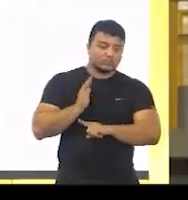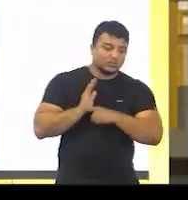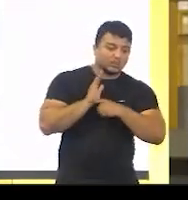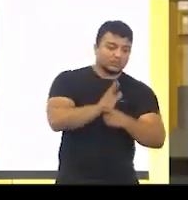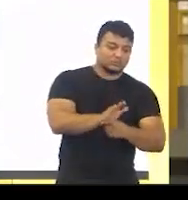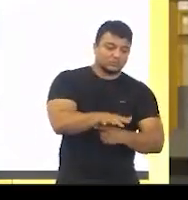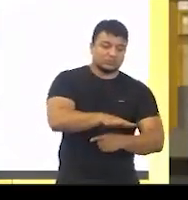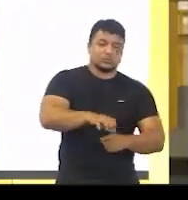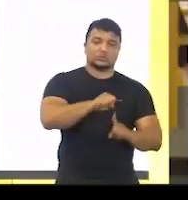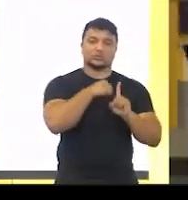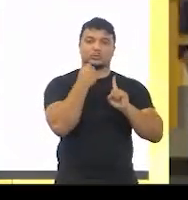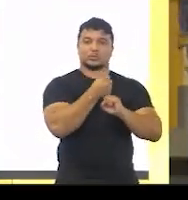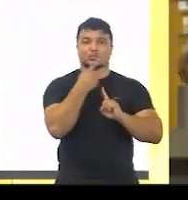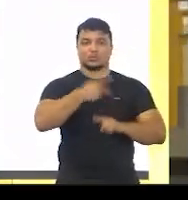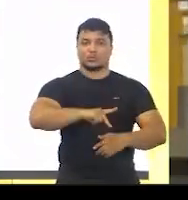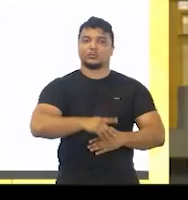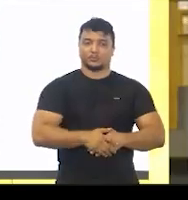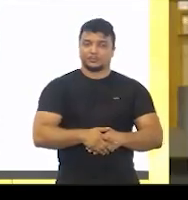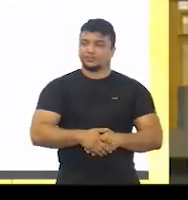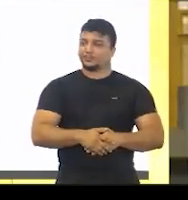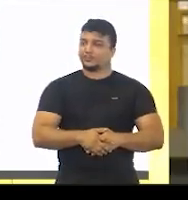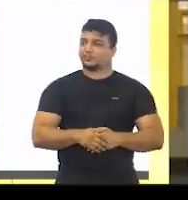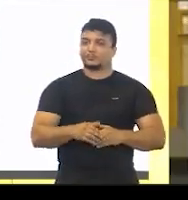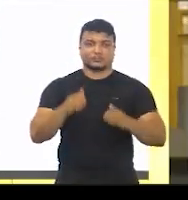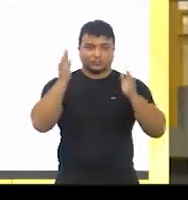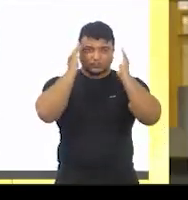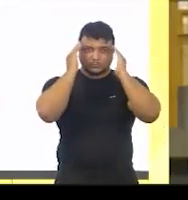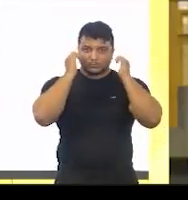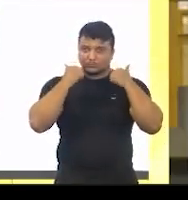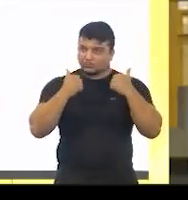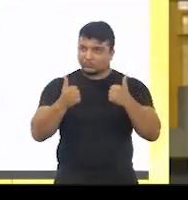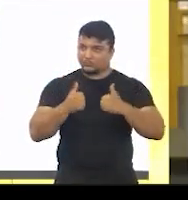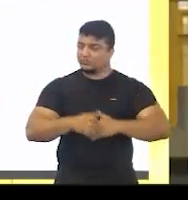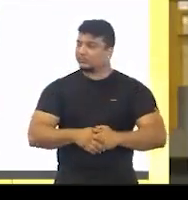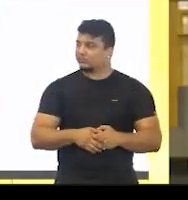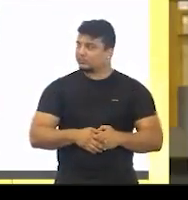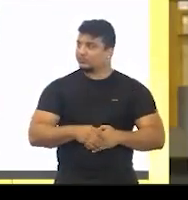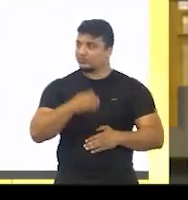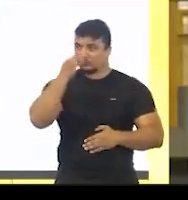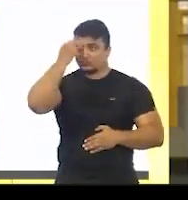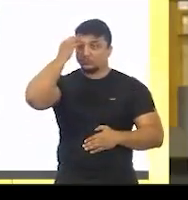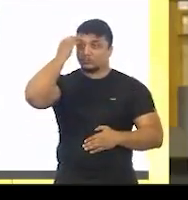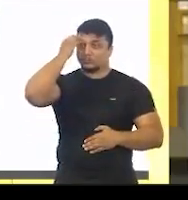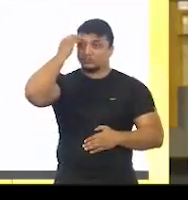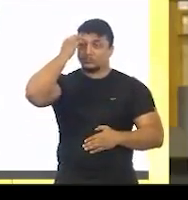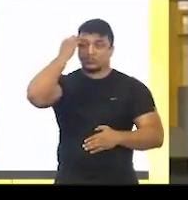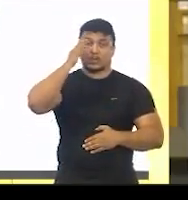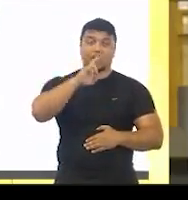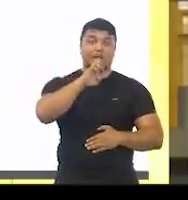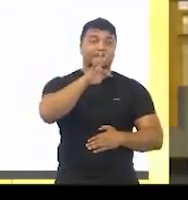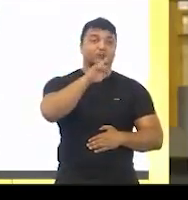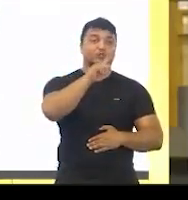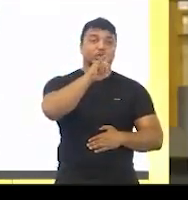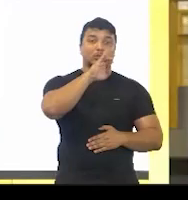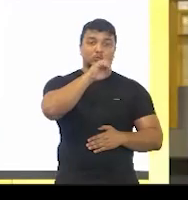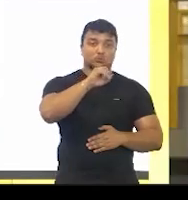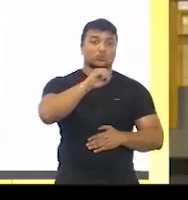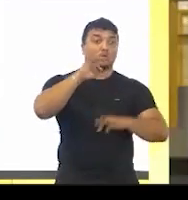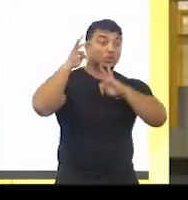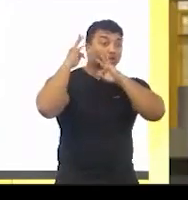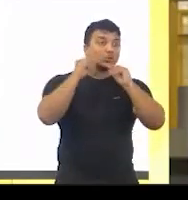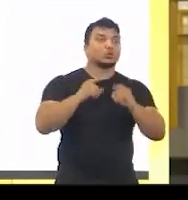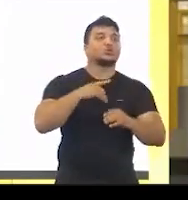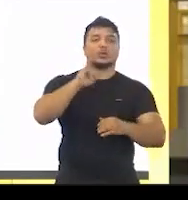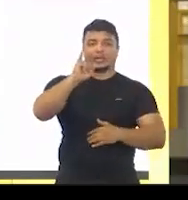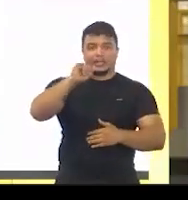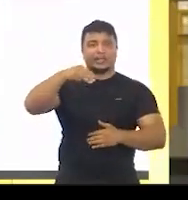prestar o bem-estar social a você. Entenderam? Todo refugiado é o quê?